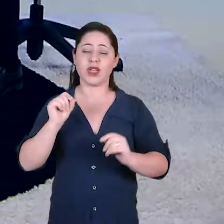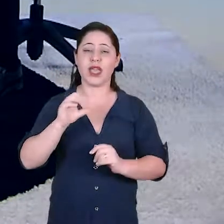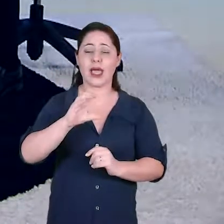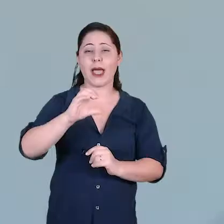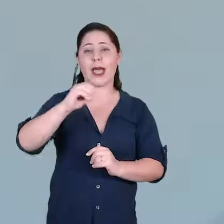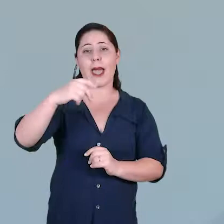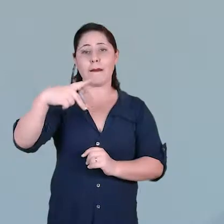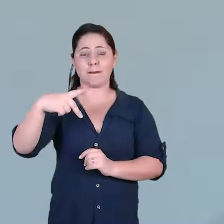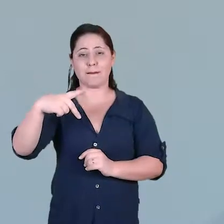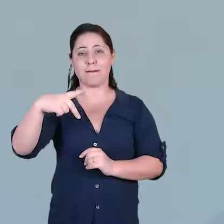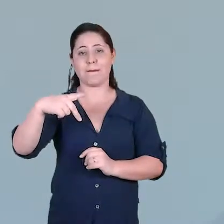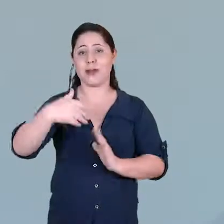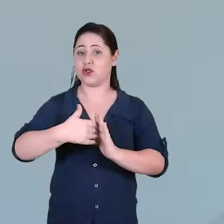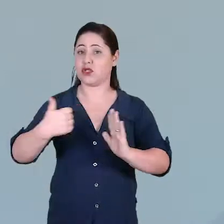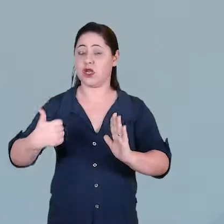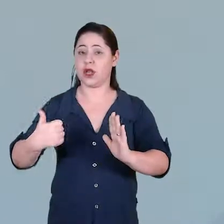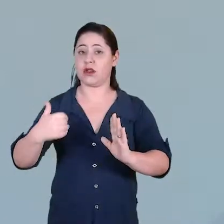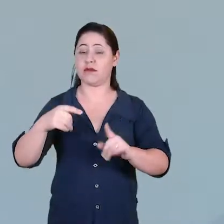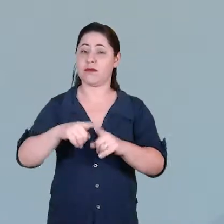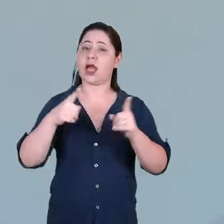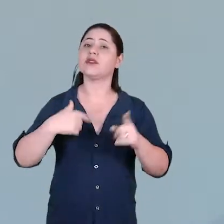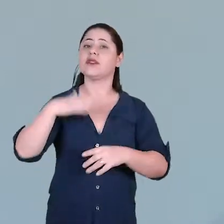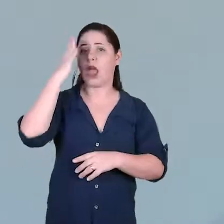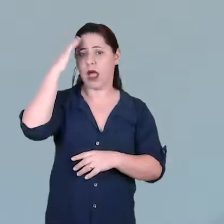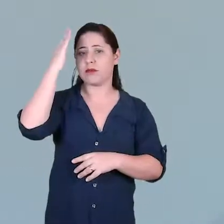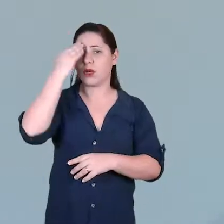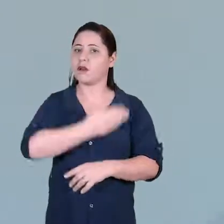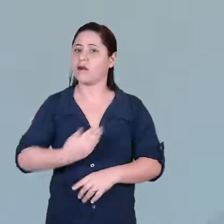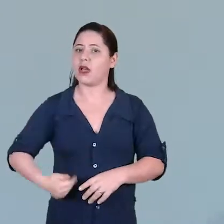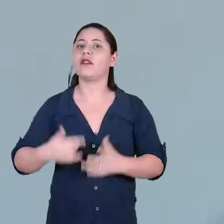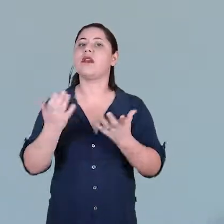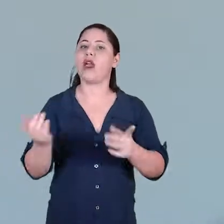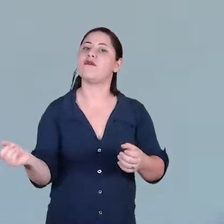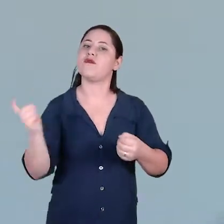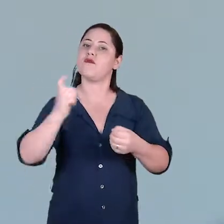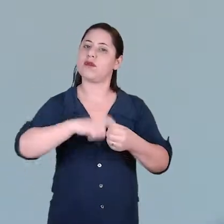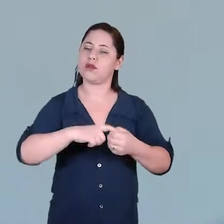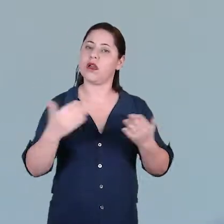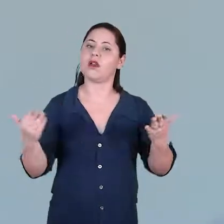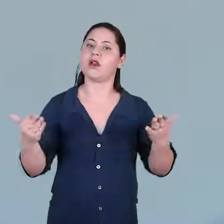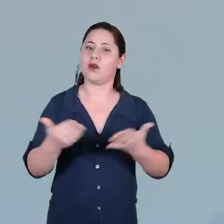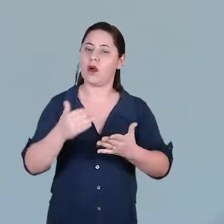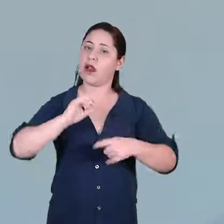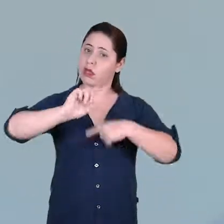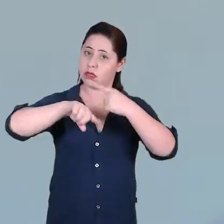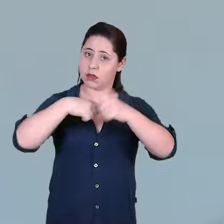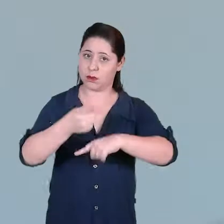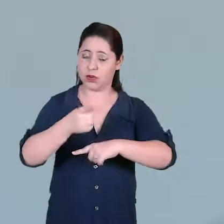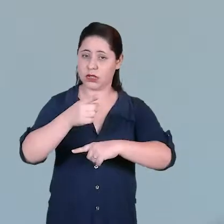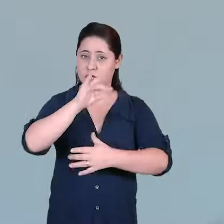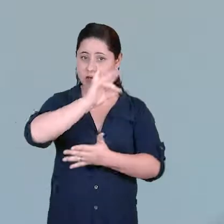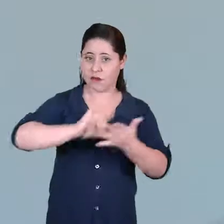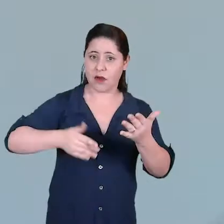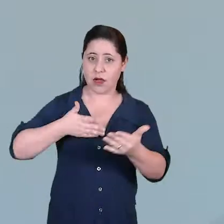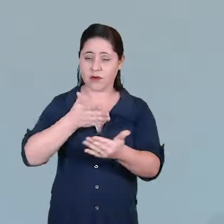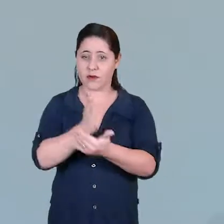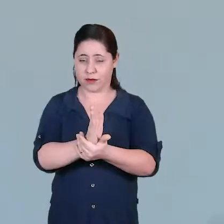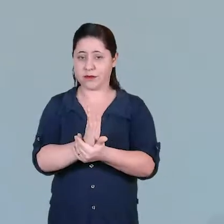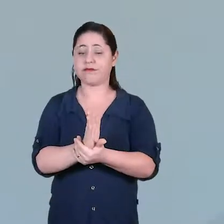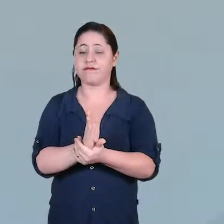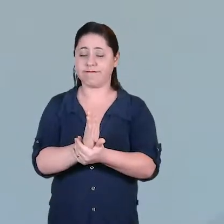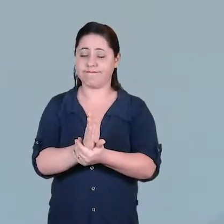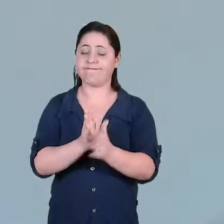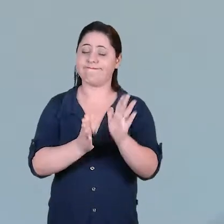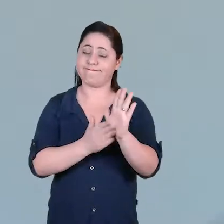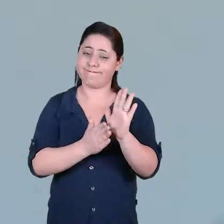hora. Mas nós sabemos que há uma intenção do governo de voltar isso agora, posteriormente, inclusive depois da